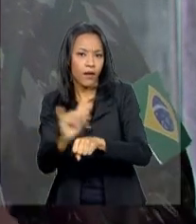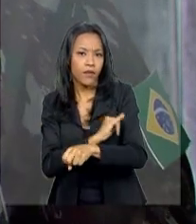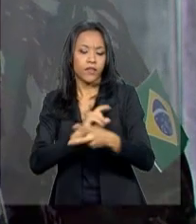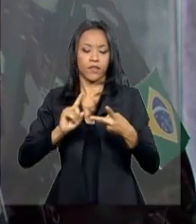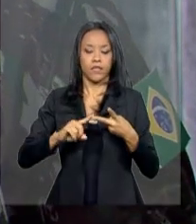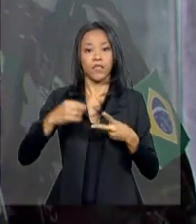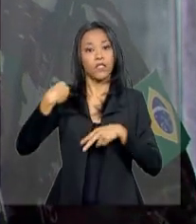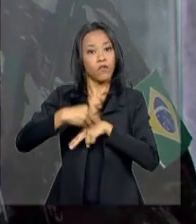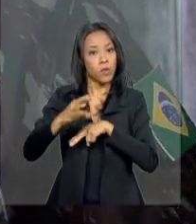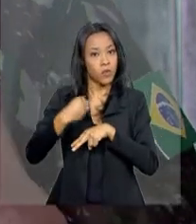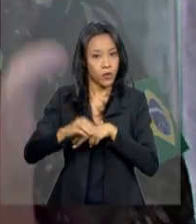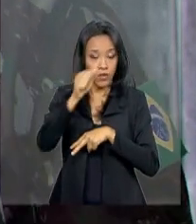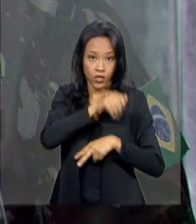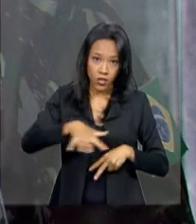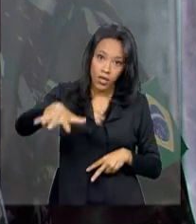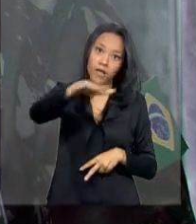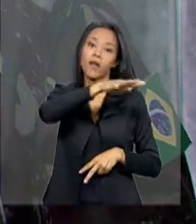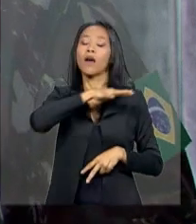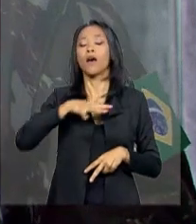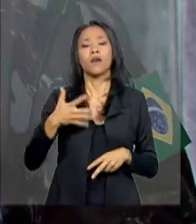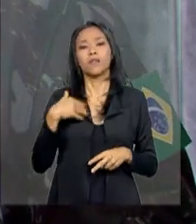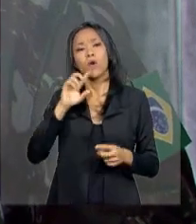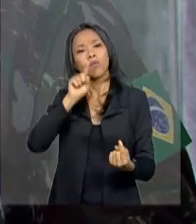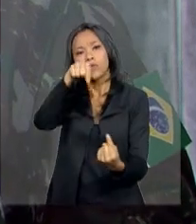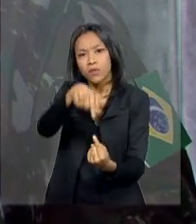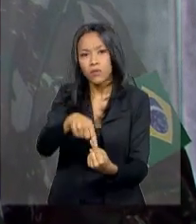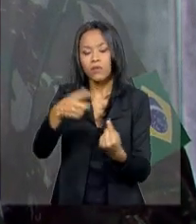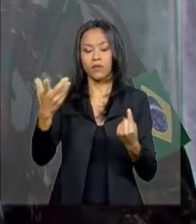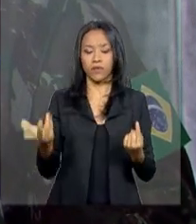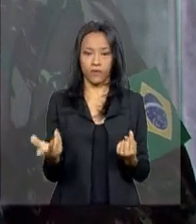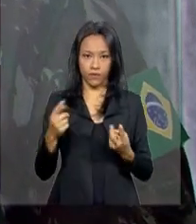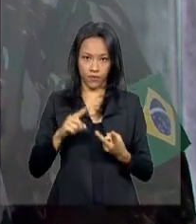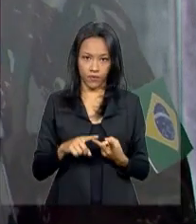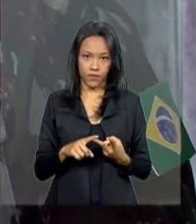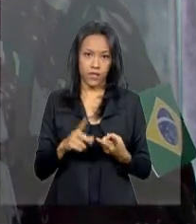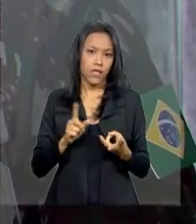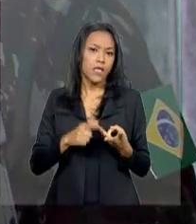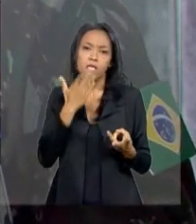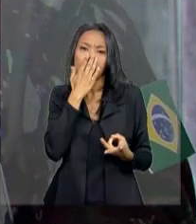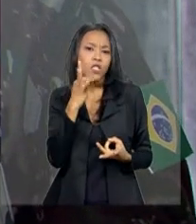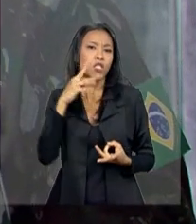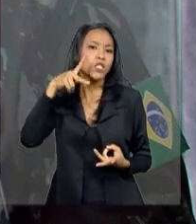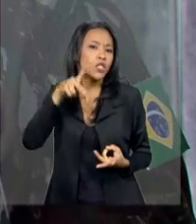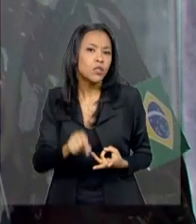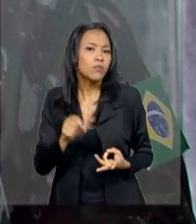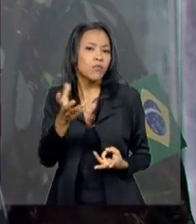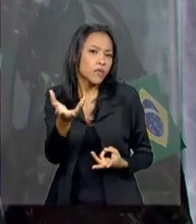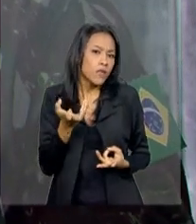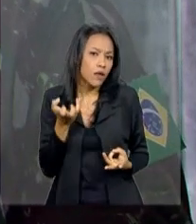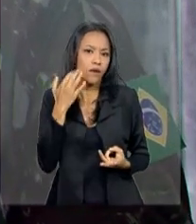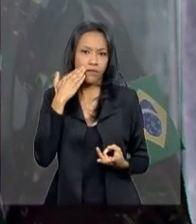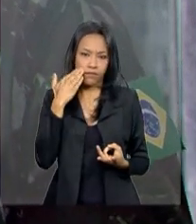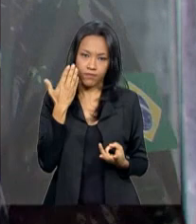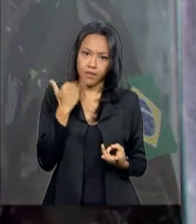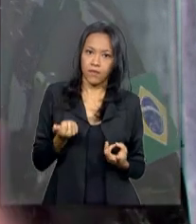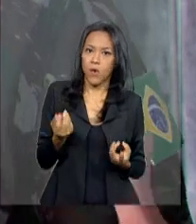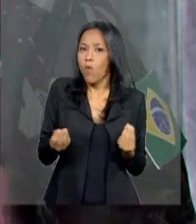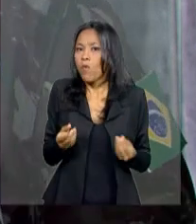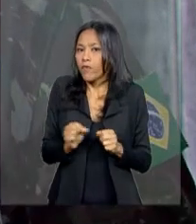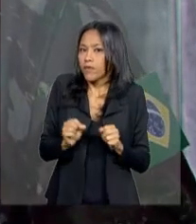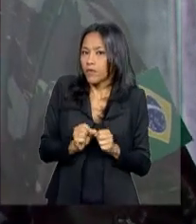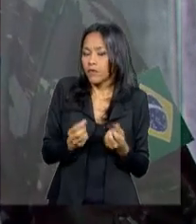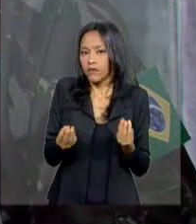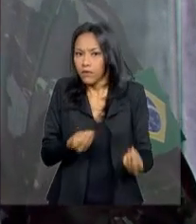dados mais gerais, ao que ela se destina e que tipo de efeito desejado se deseja,